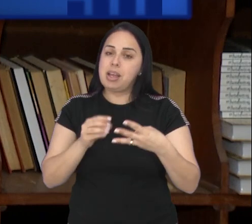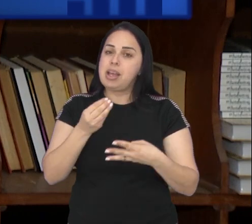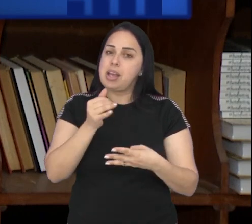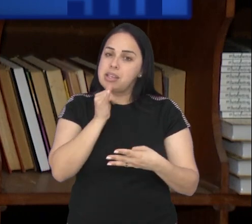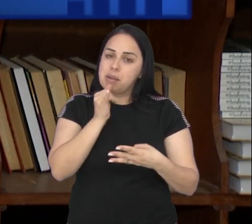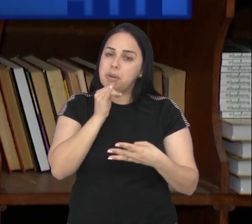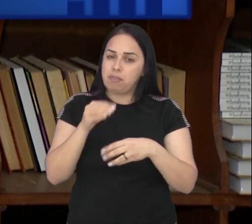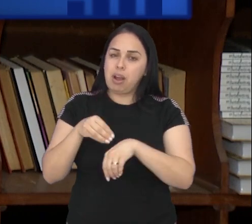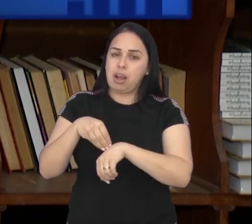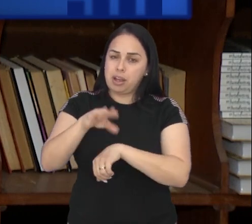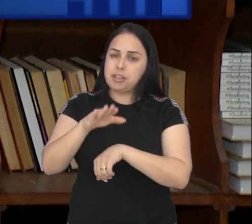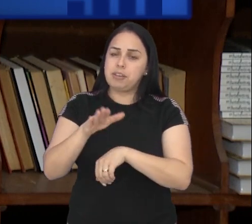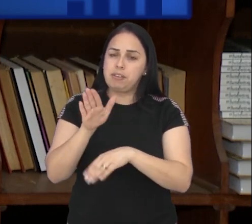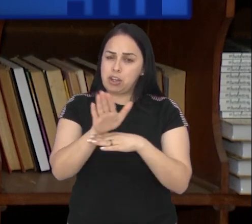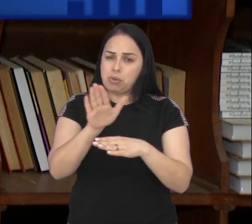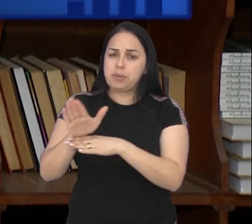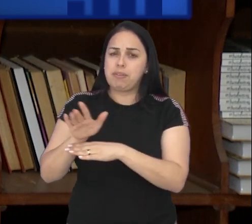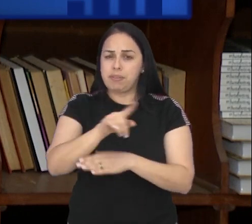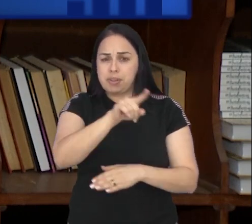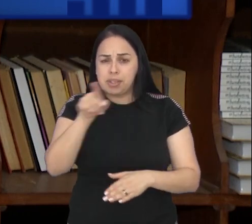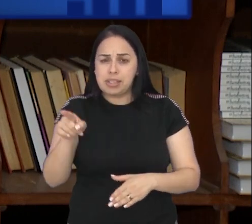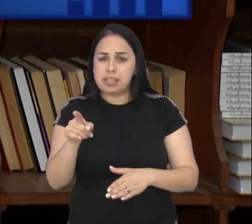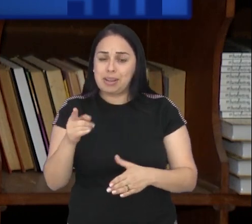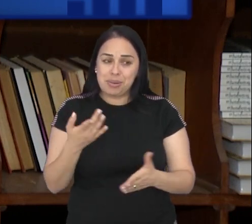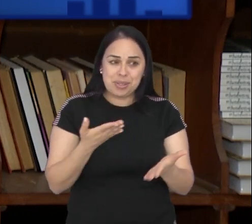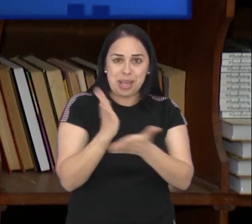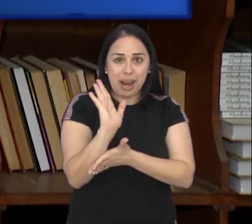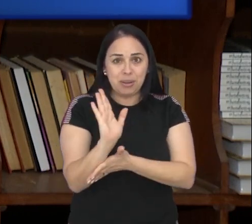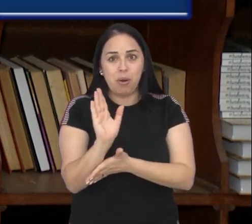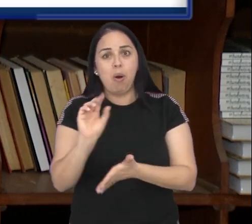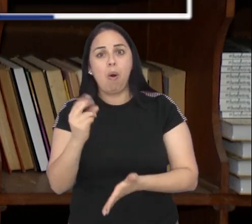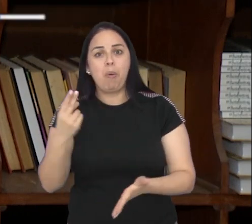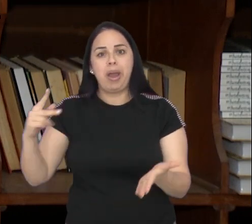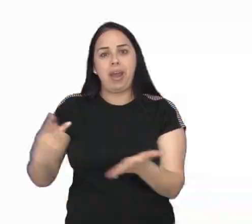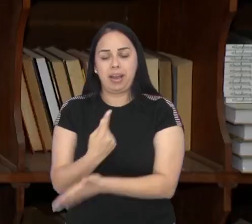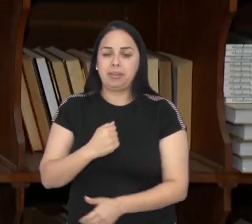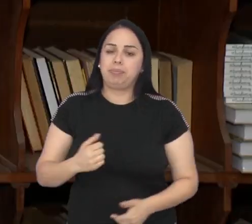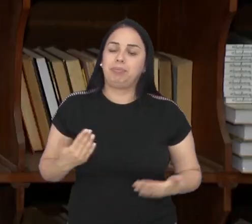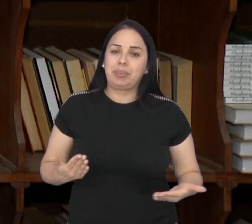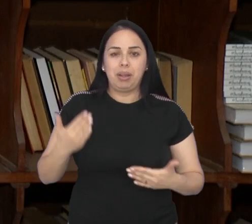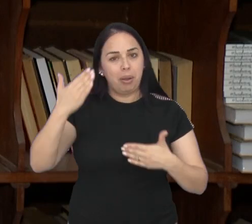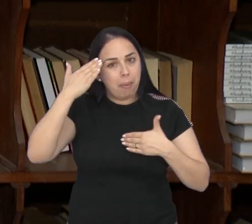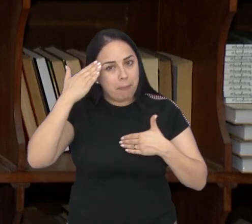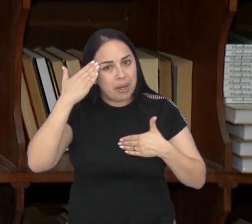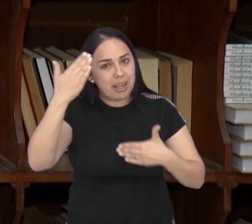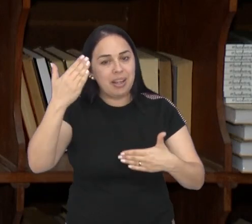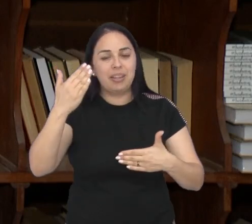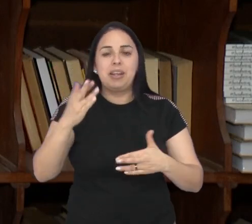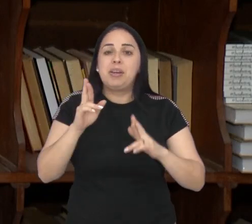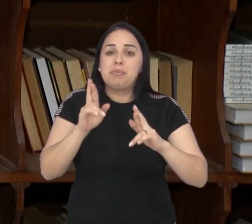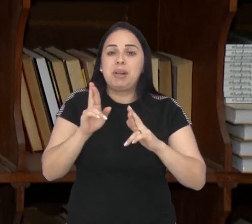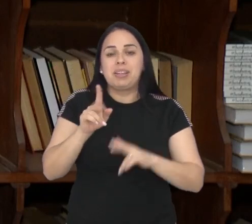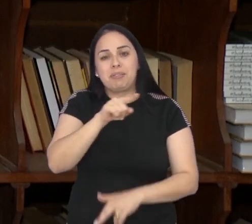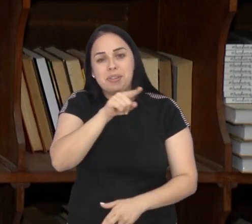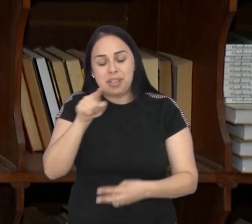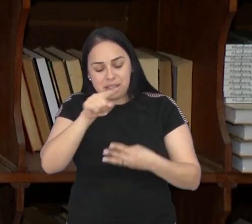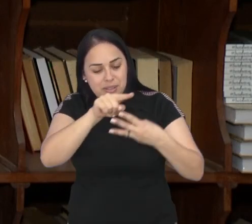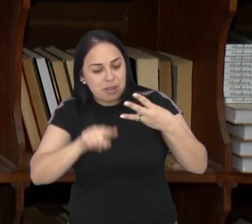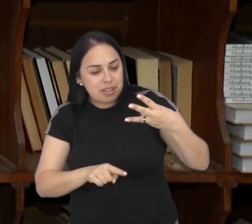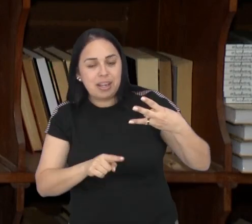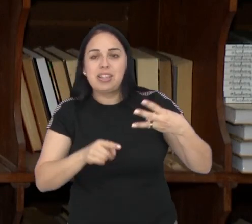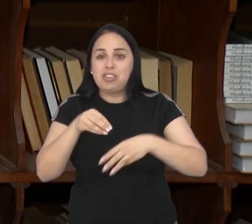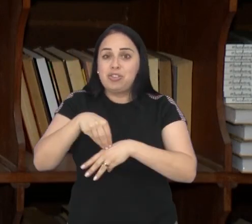podem ajudar aí muitos empreendedores a refletir se estão acertando ou se estão errando. Então, obrigado, pessoal. Espero que tenha gostado dessas